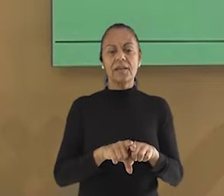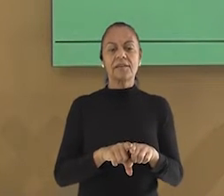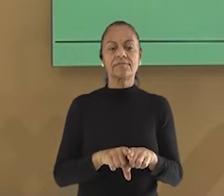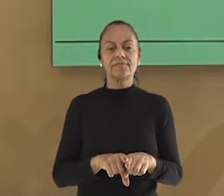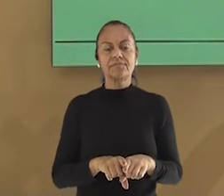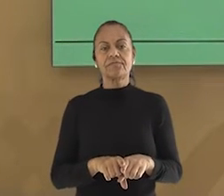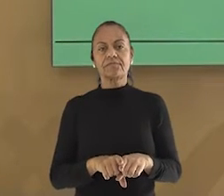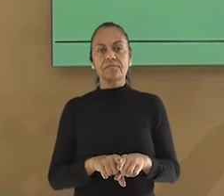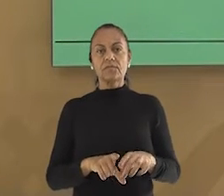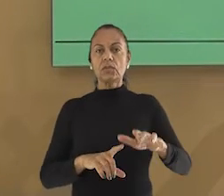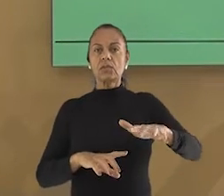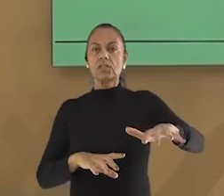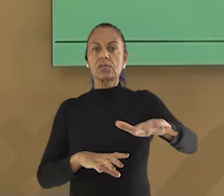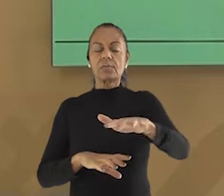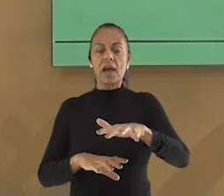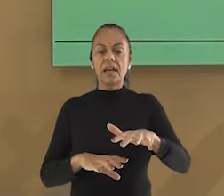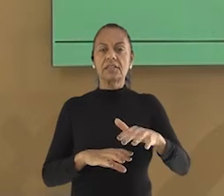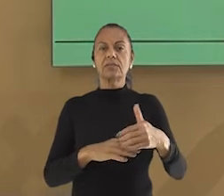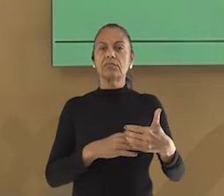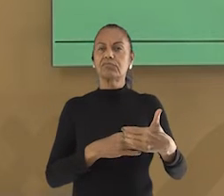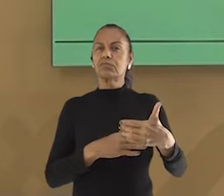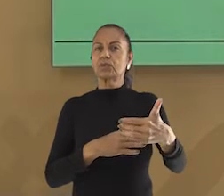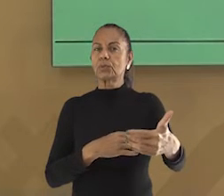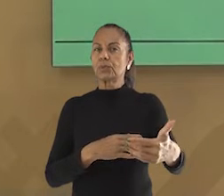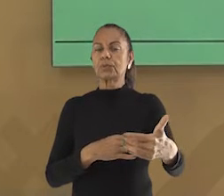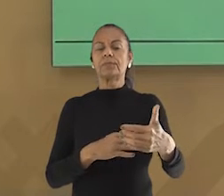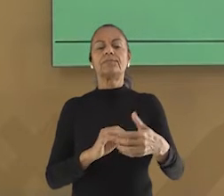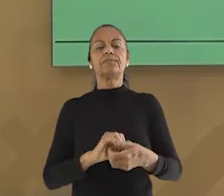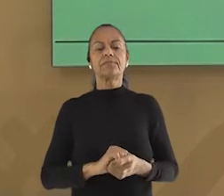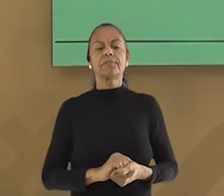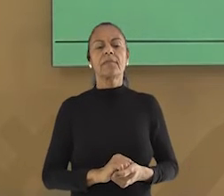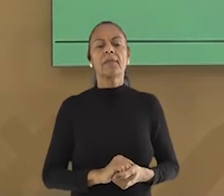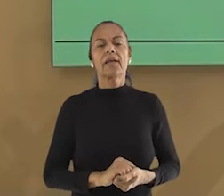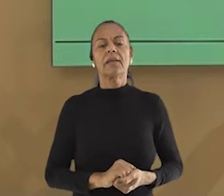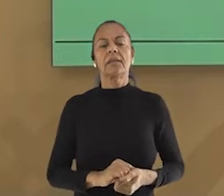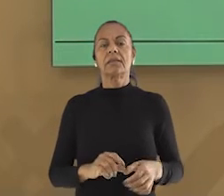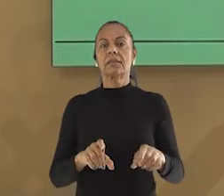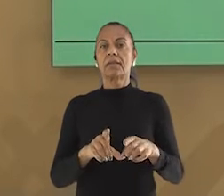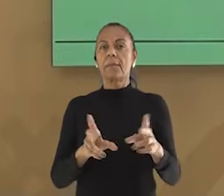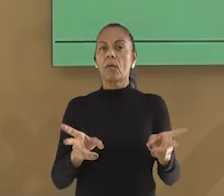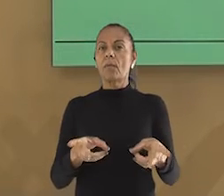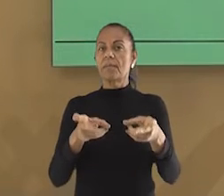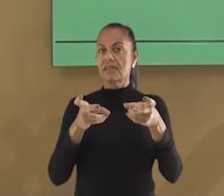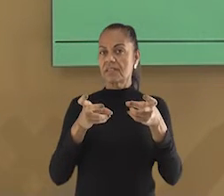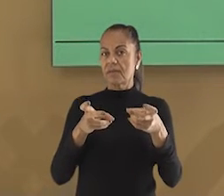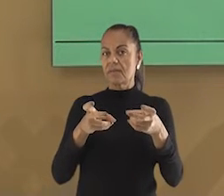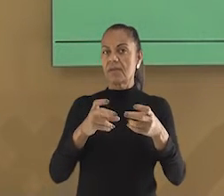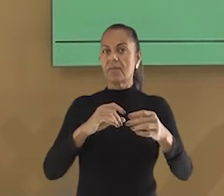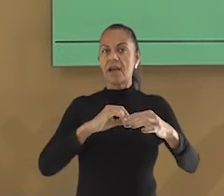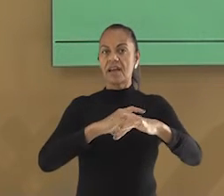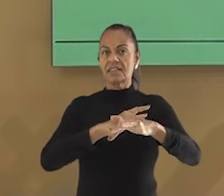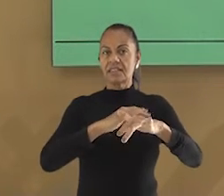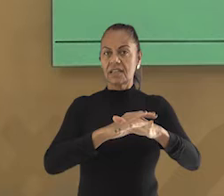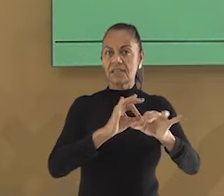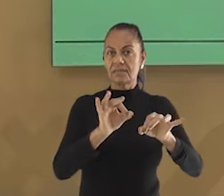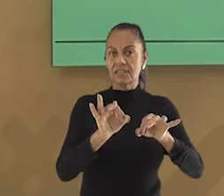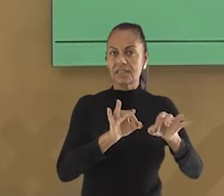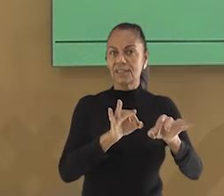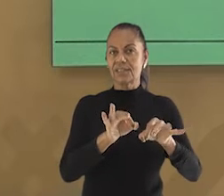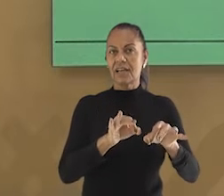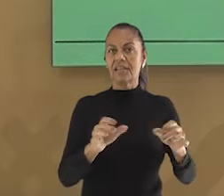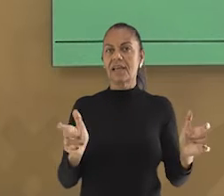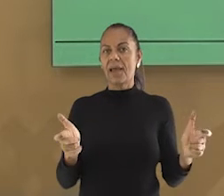com planejamento, os impactos ambientais a curto e a longo prazo podem ser minimizados. Temos muitas